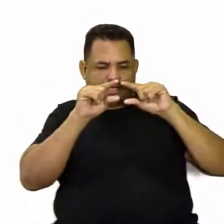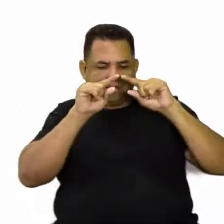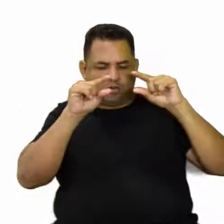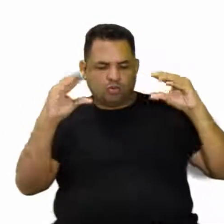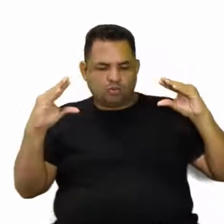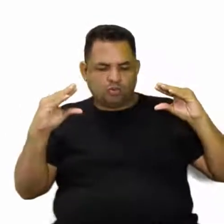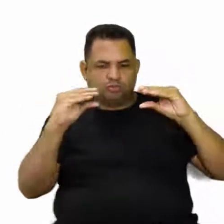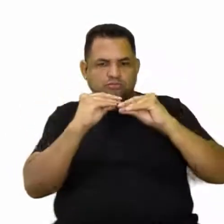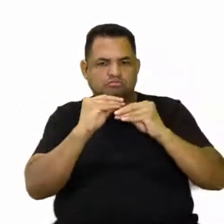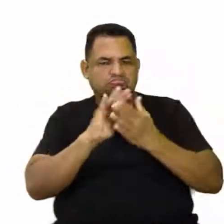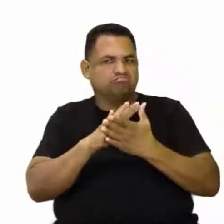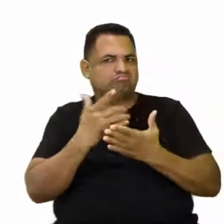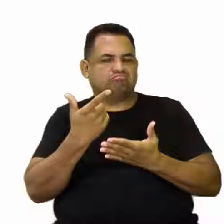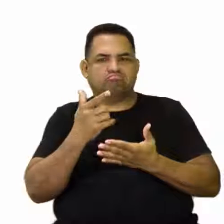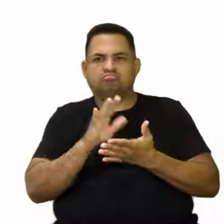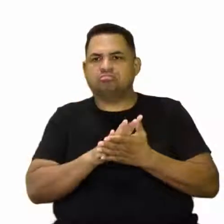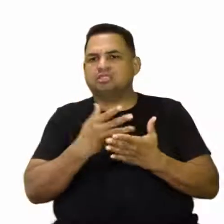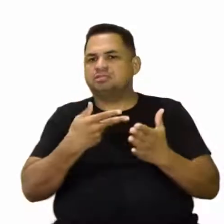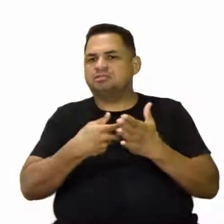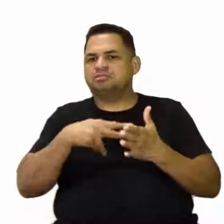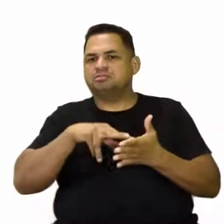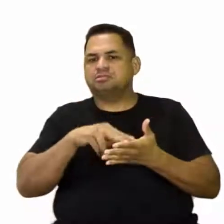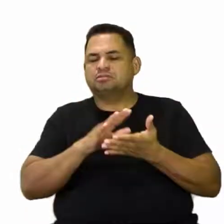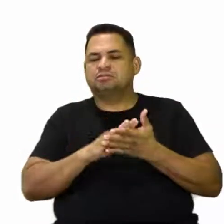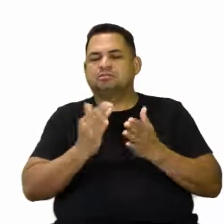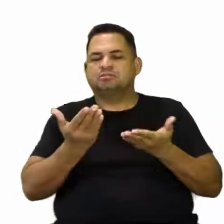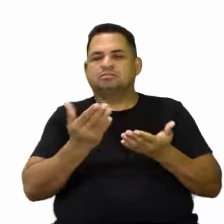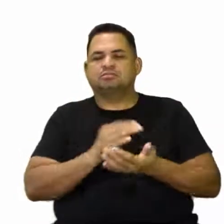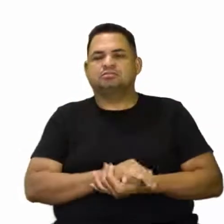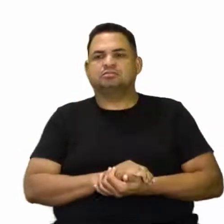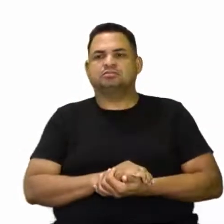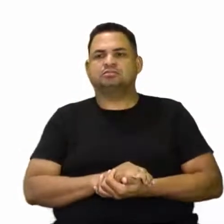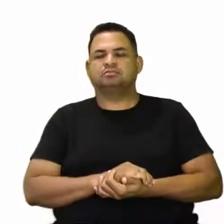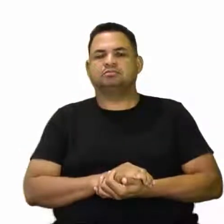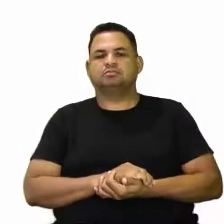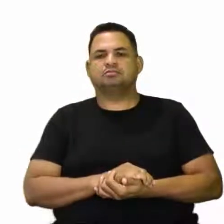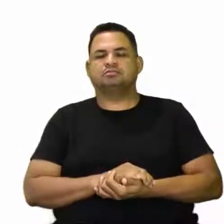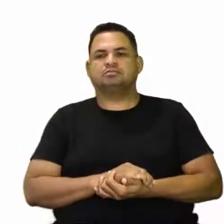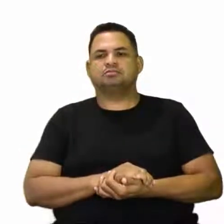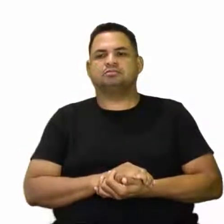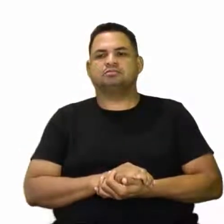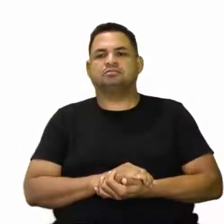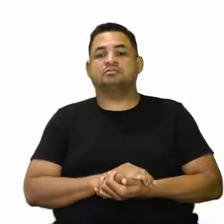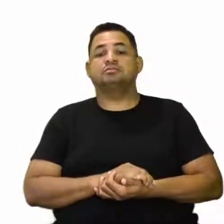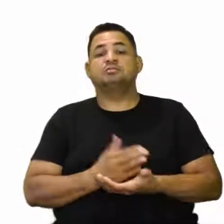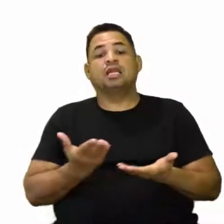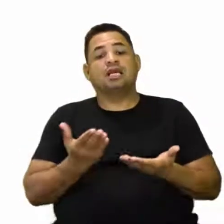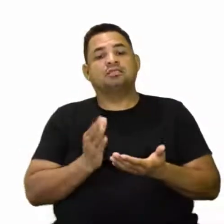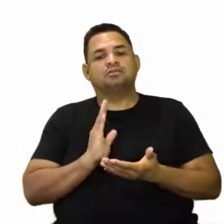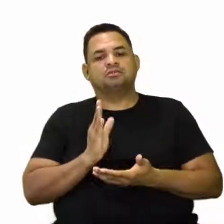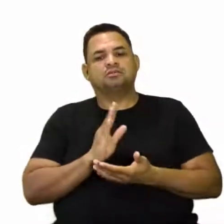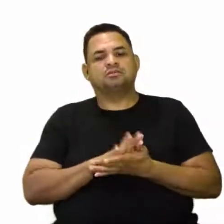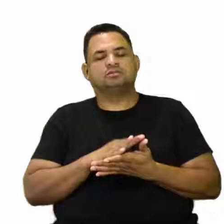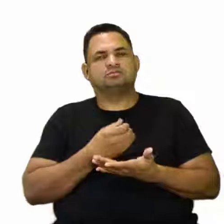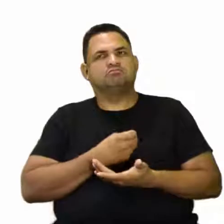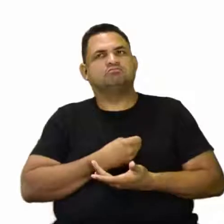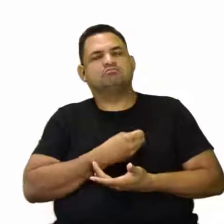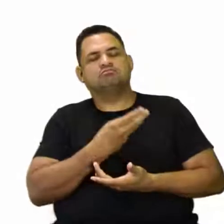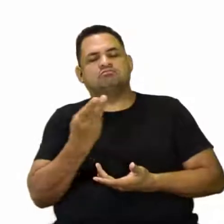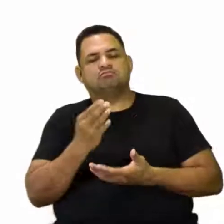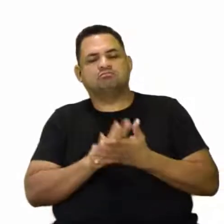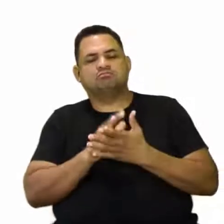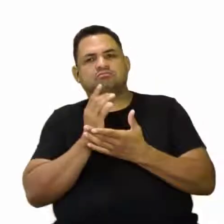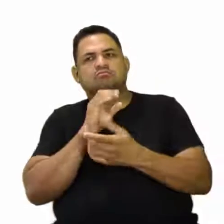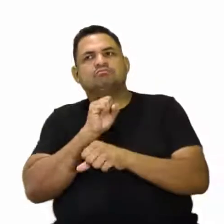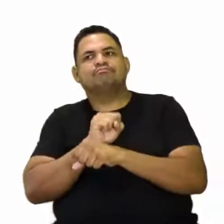nem faz tanto sentido, chama mais atenção do que o próprio filme. Olha aí, como quantos de nós não ficamos ali